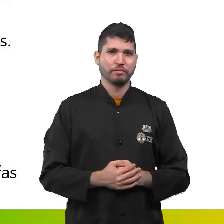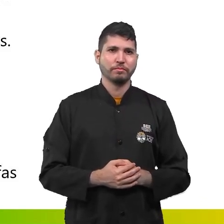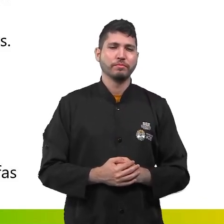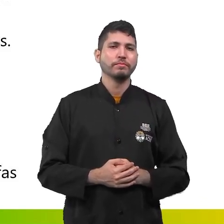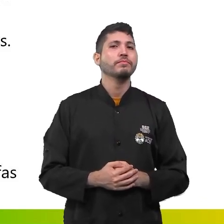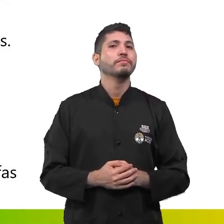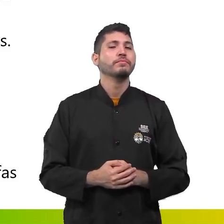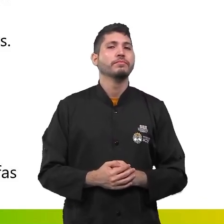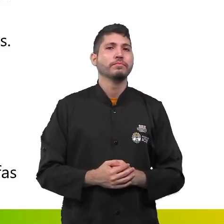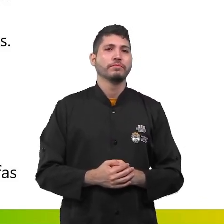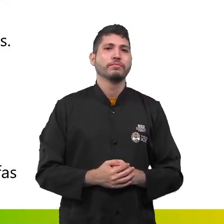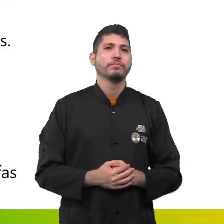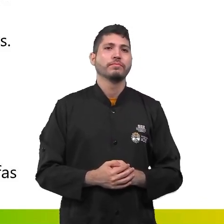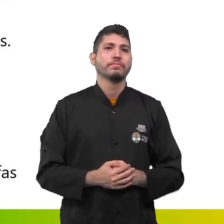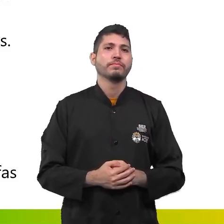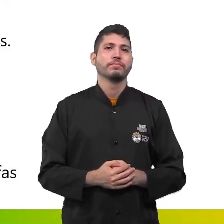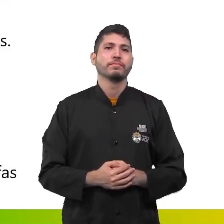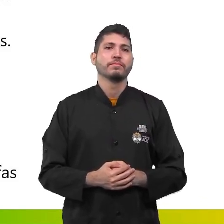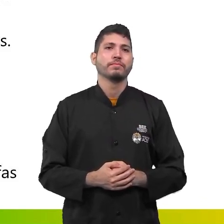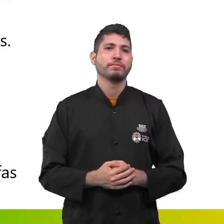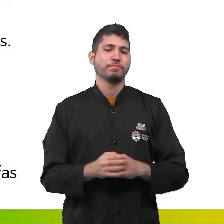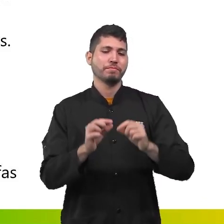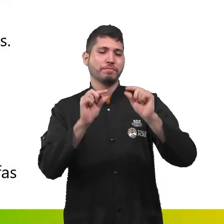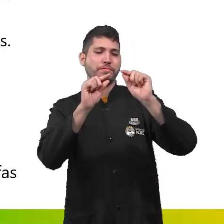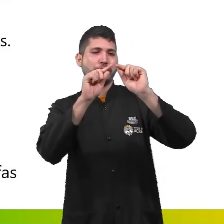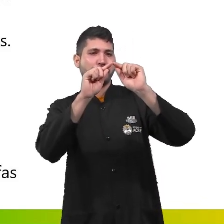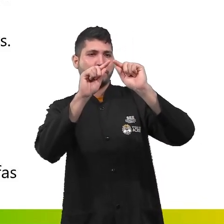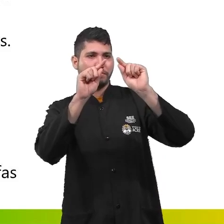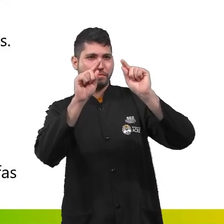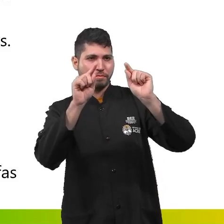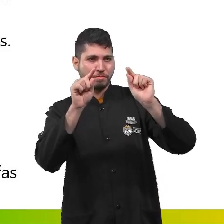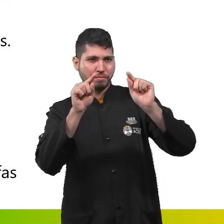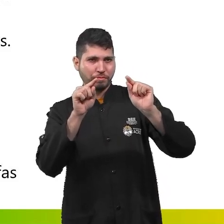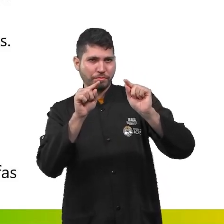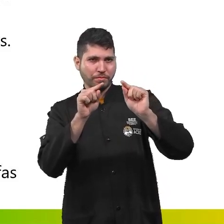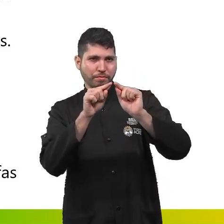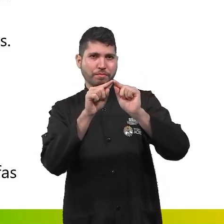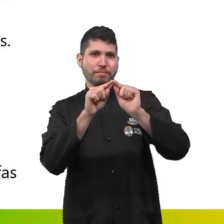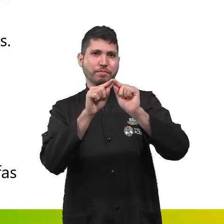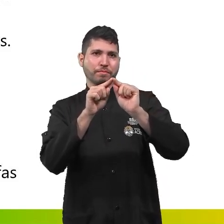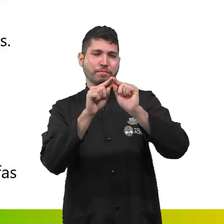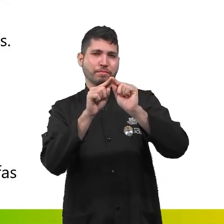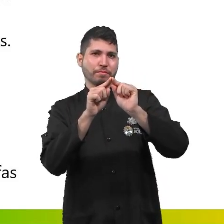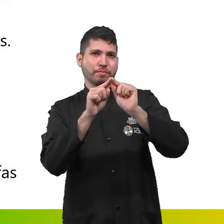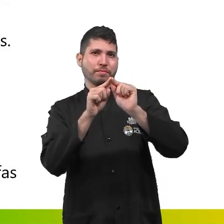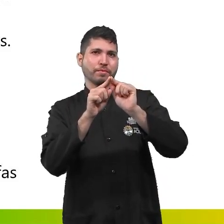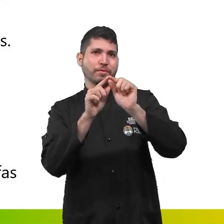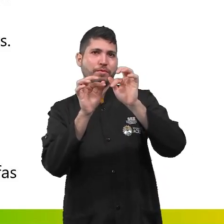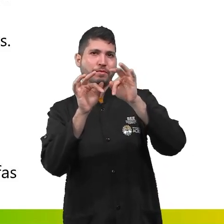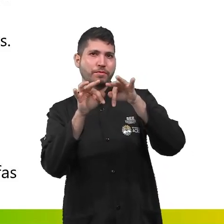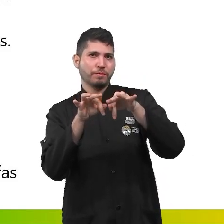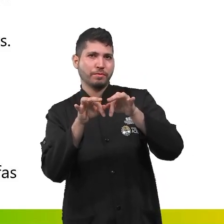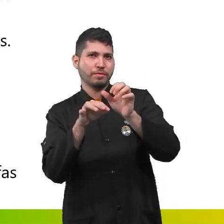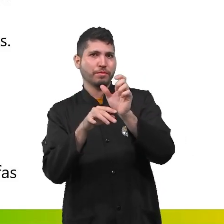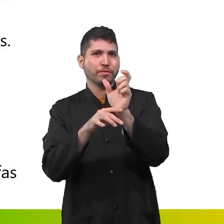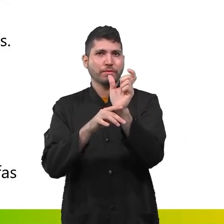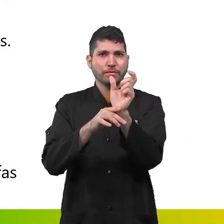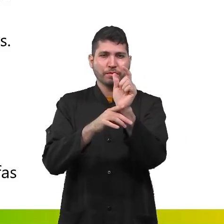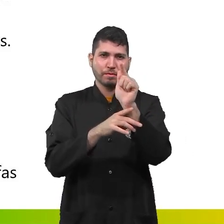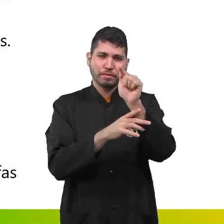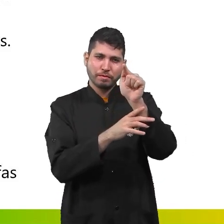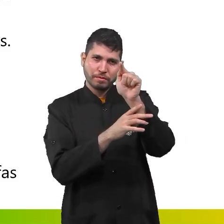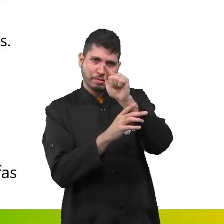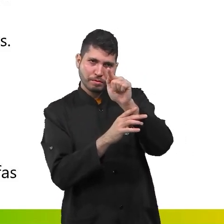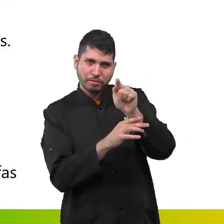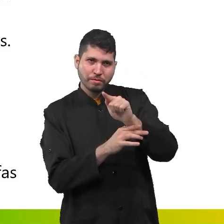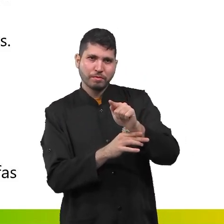destacar aqui é que o enunciador ele quer saber o sentido do vocábulo mulheres, né,